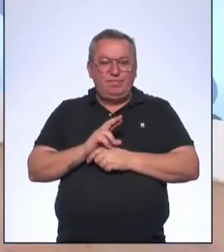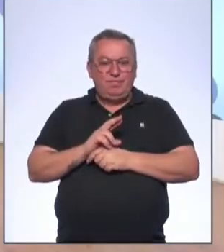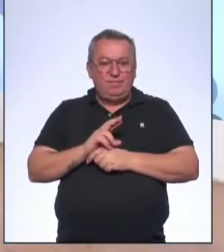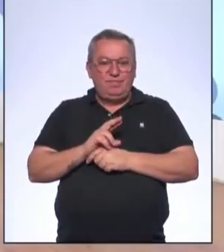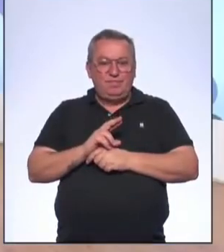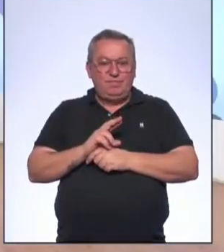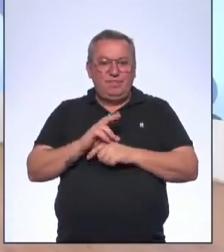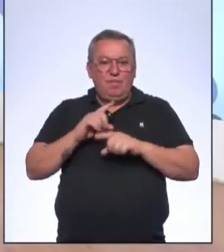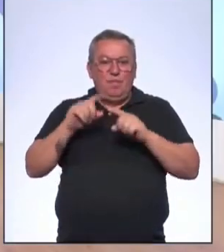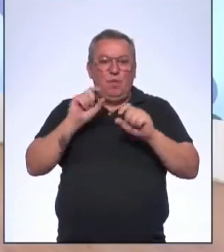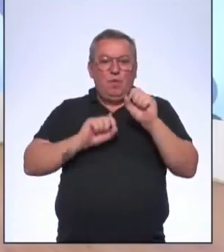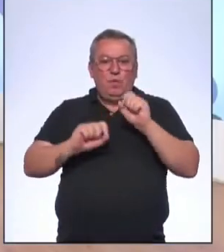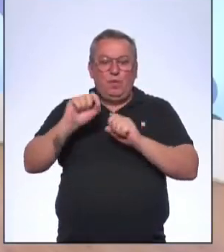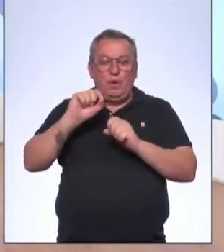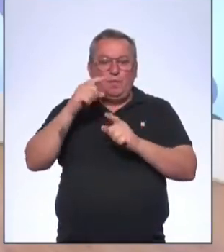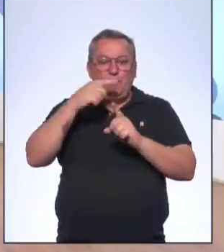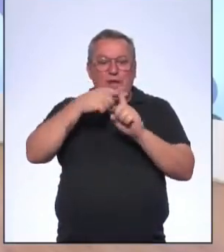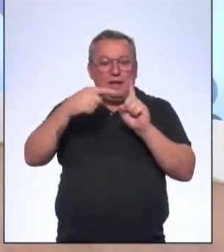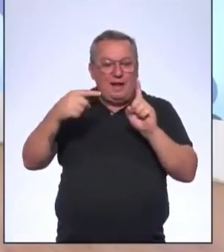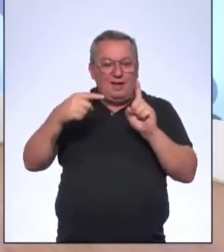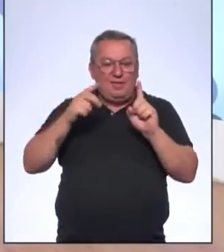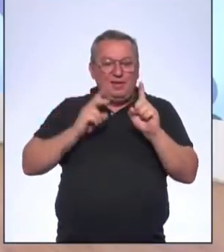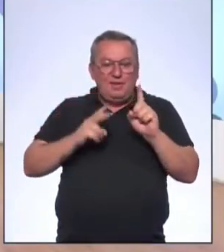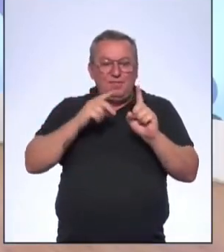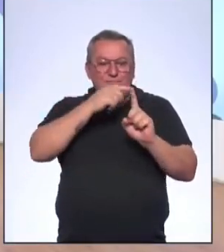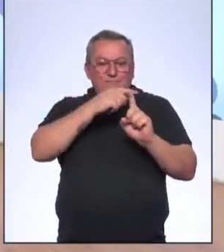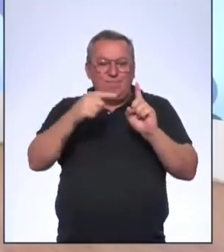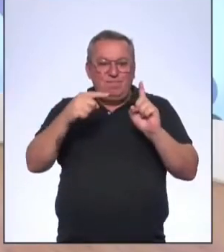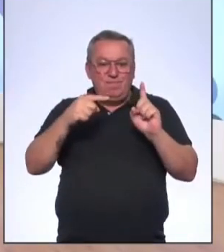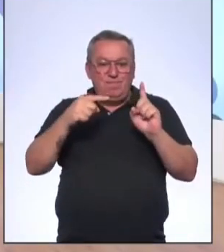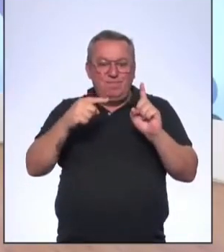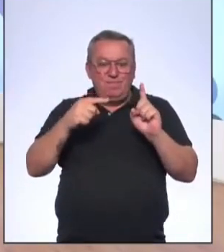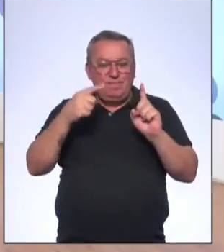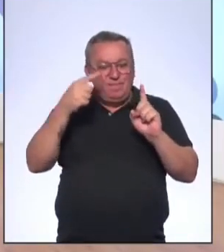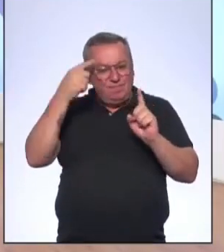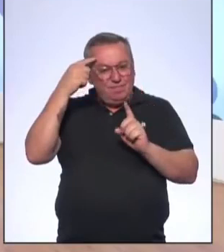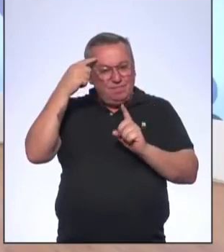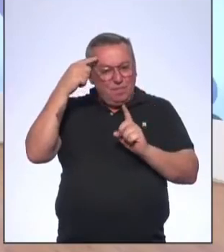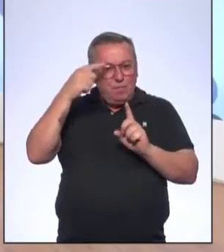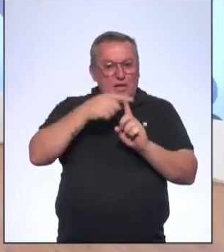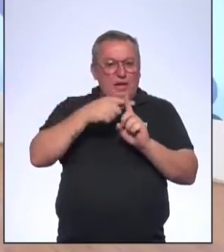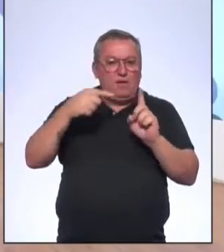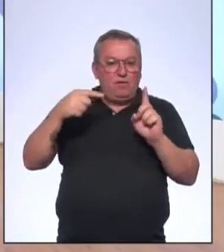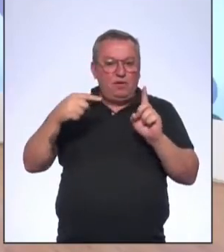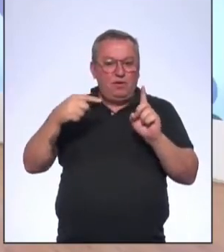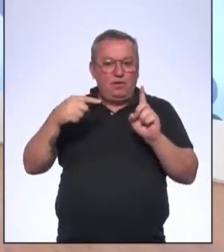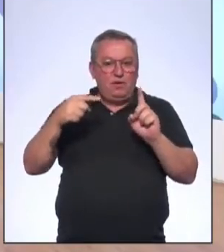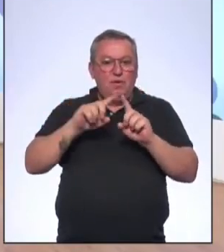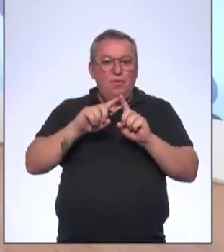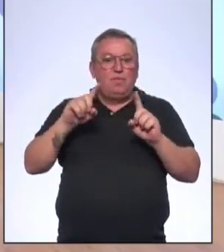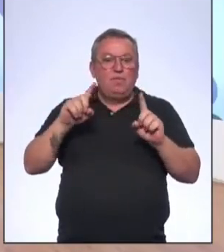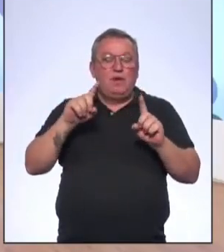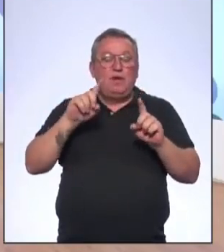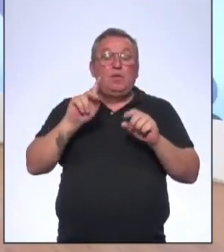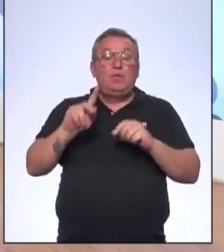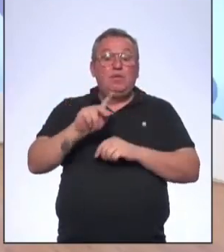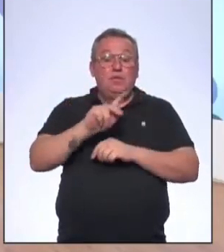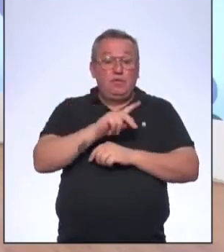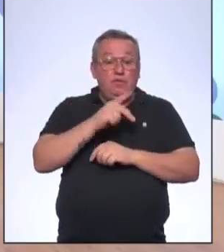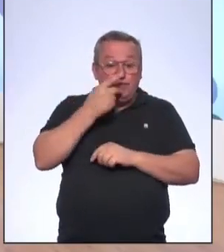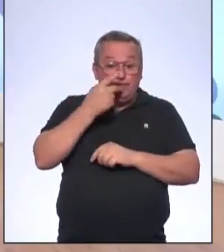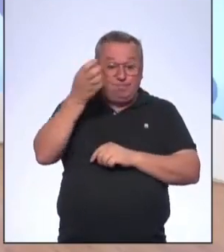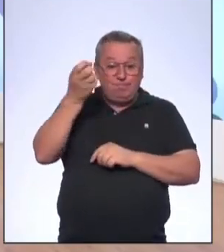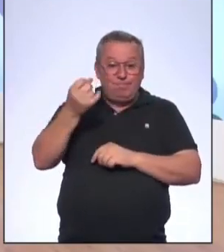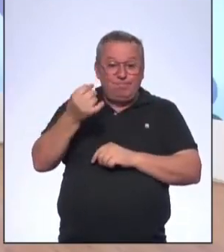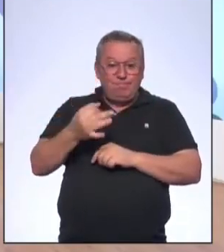Exatamente. Que daí é a ideia da metade, né, gente? Toda vez que a gente divide por 2, a gente dá a ideia da metade. Mas aí foi o que o professor Osmar